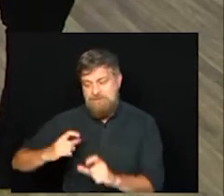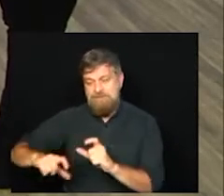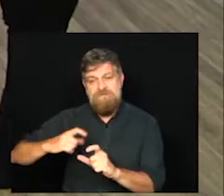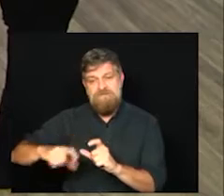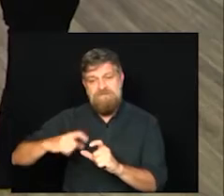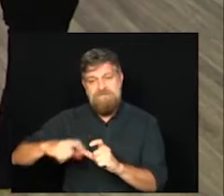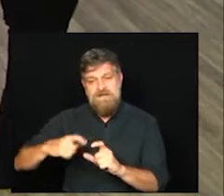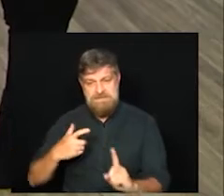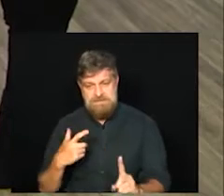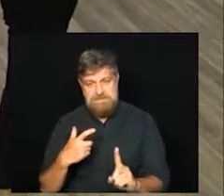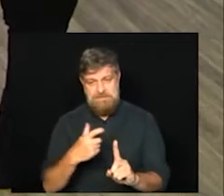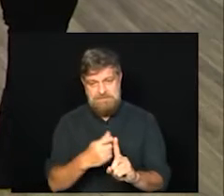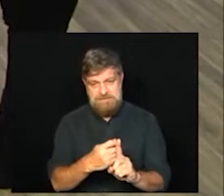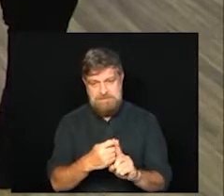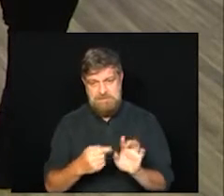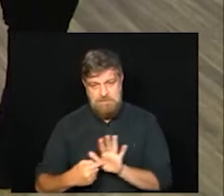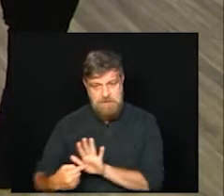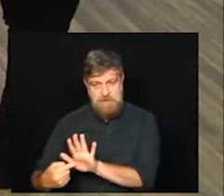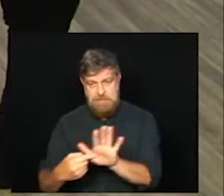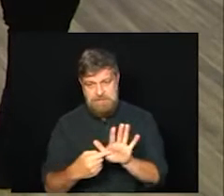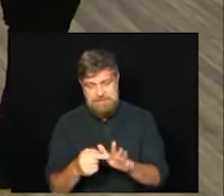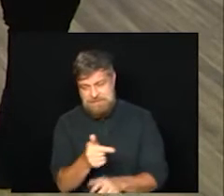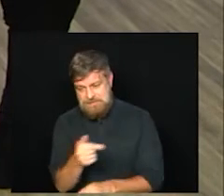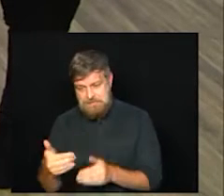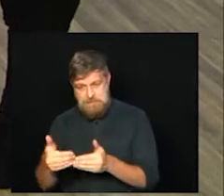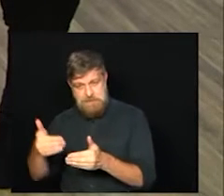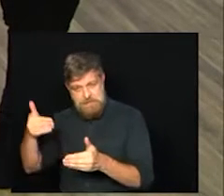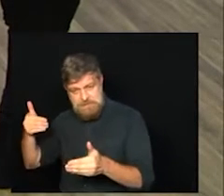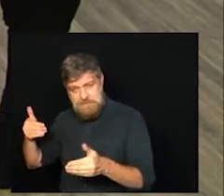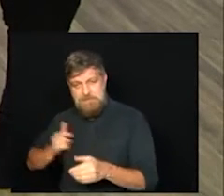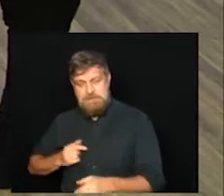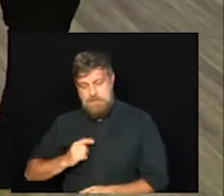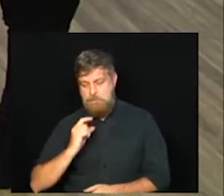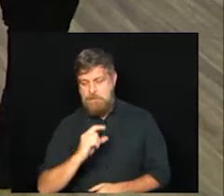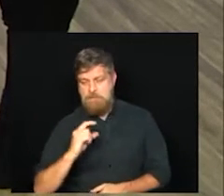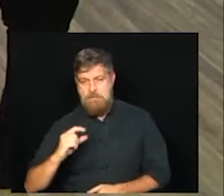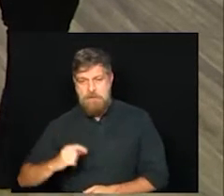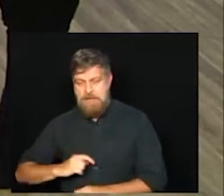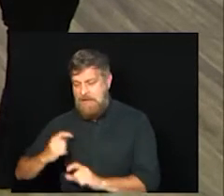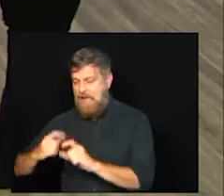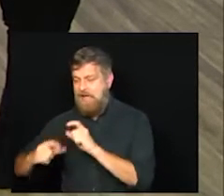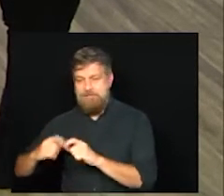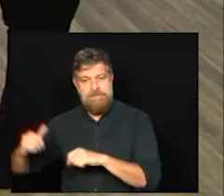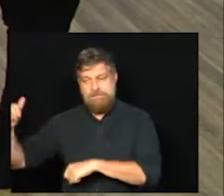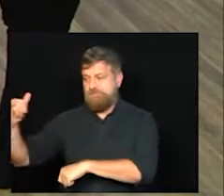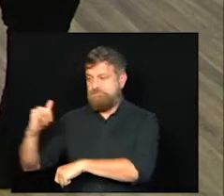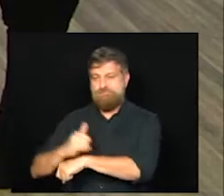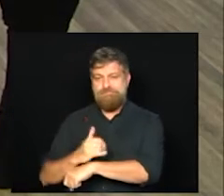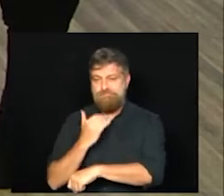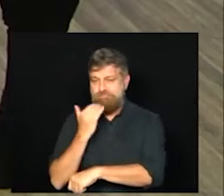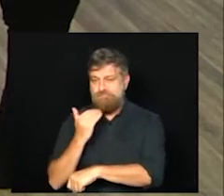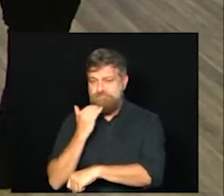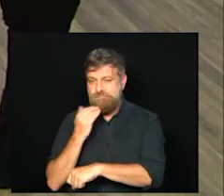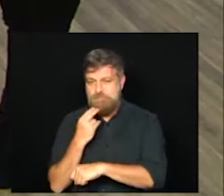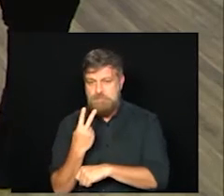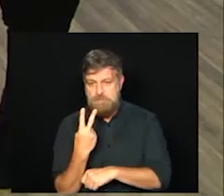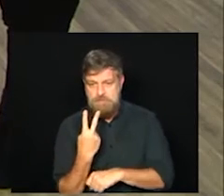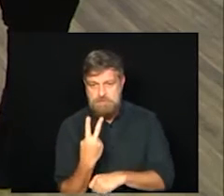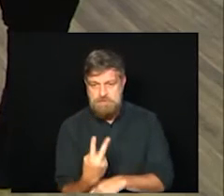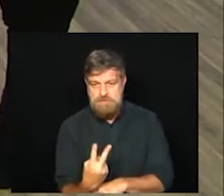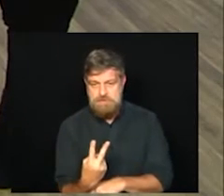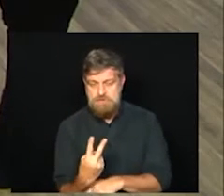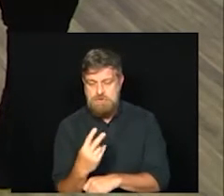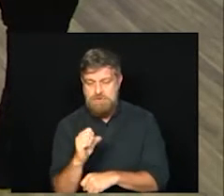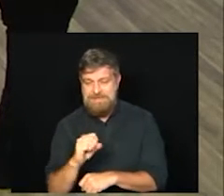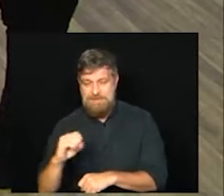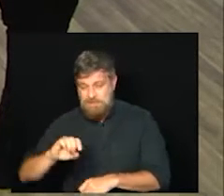por conta do que foi apresentado na última semana, das doses da Pfizer que não vieram a São Paulo, são 288 mil